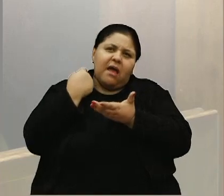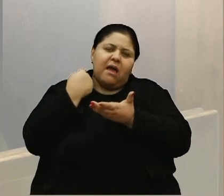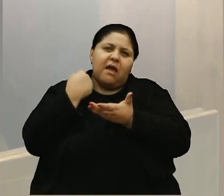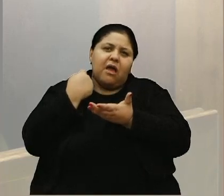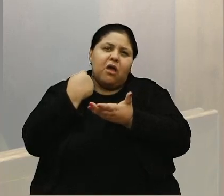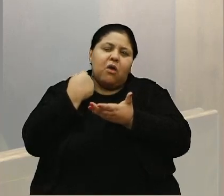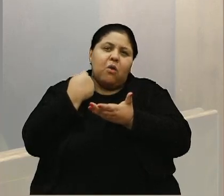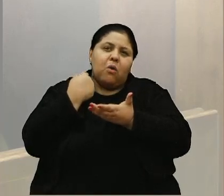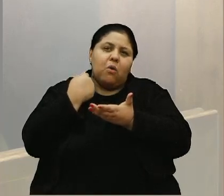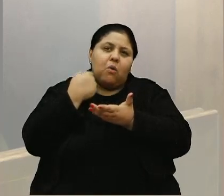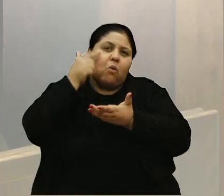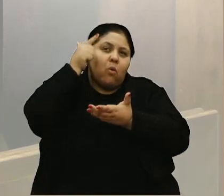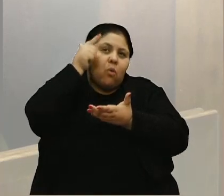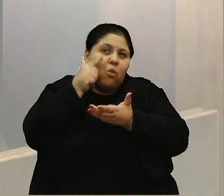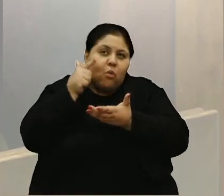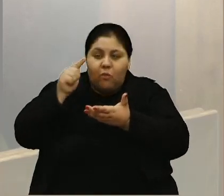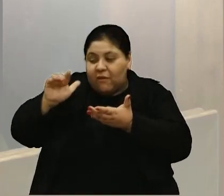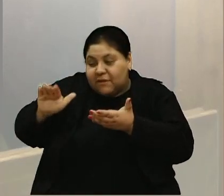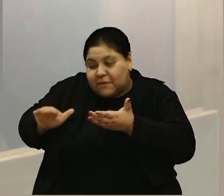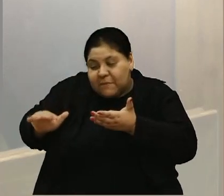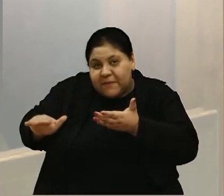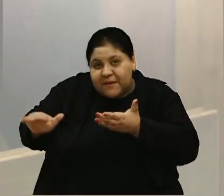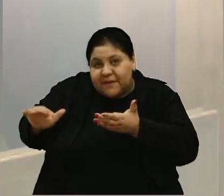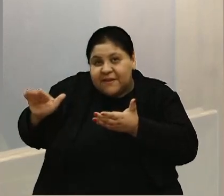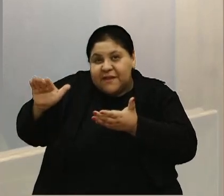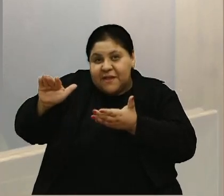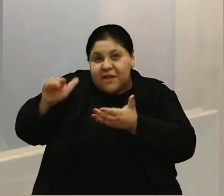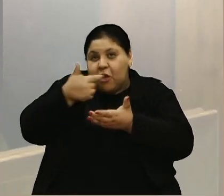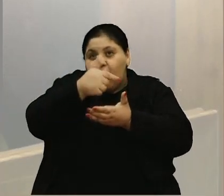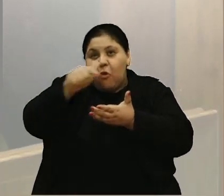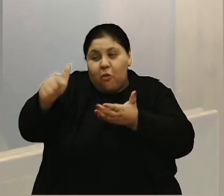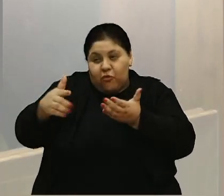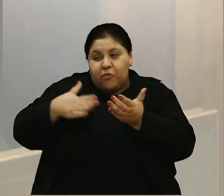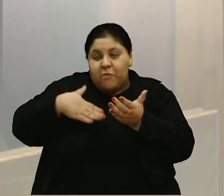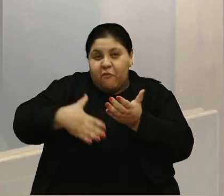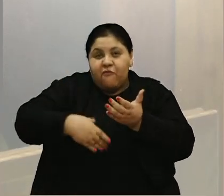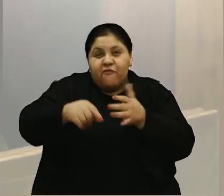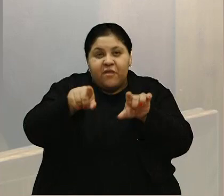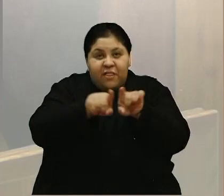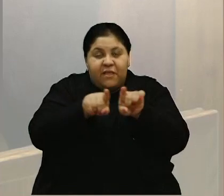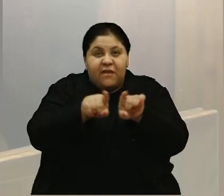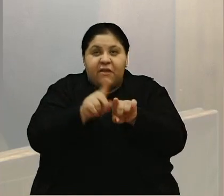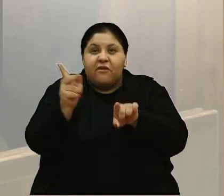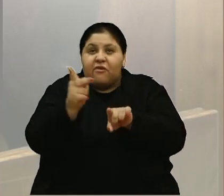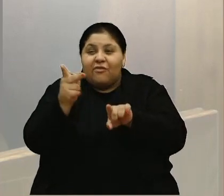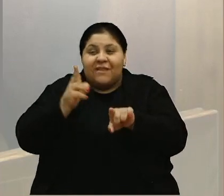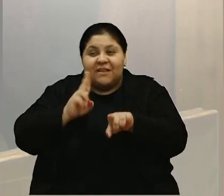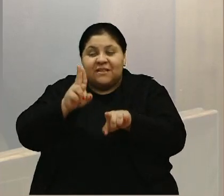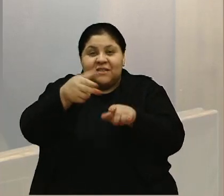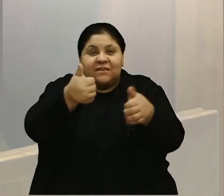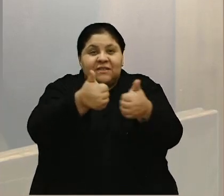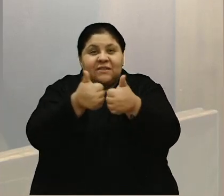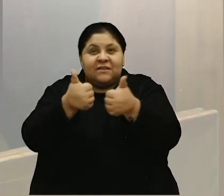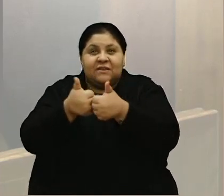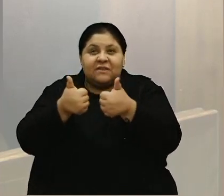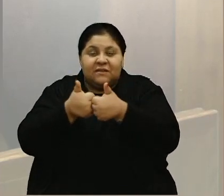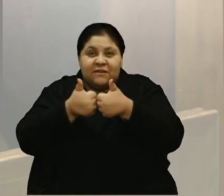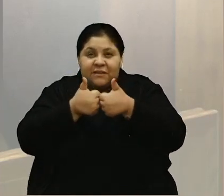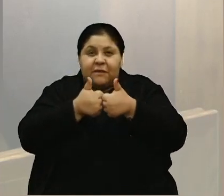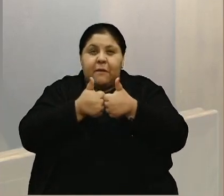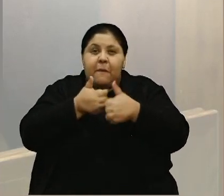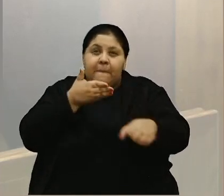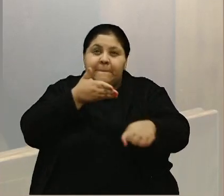nem diz, pequenininho, o outro meu negão lá, que é meu filho. Os dois sempre juntos, foram para o seminário